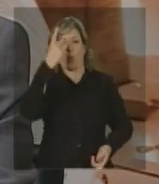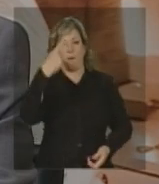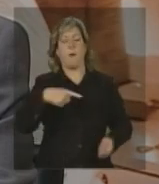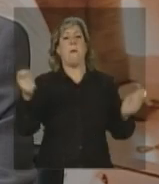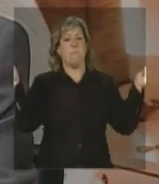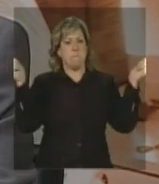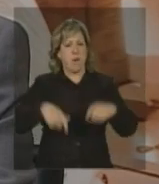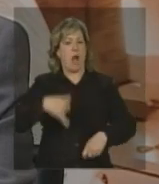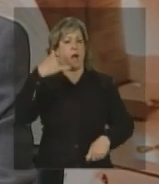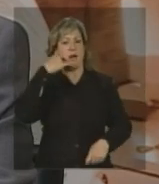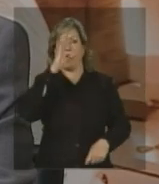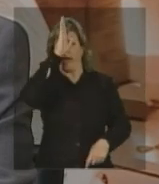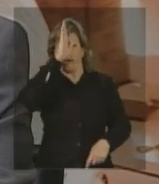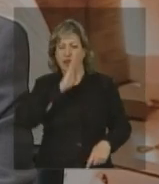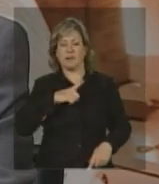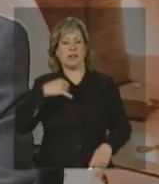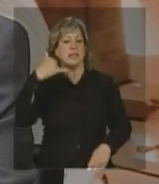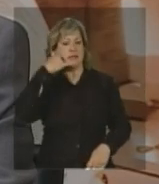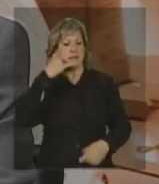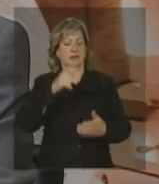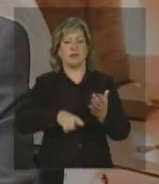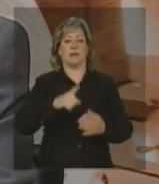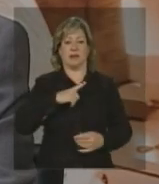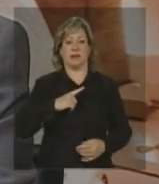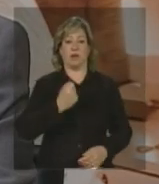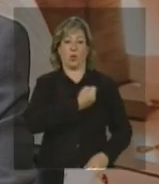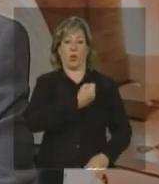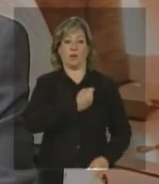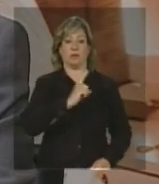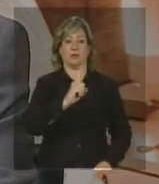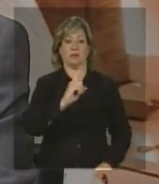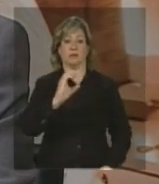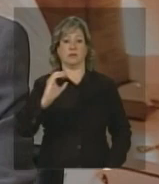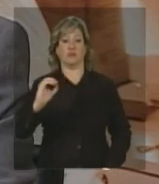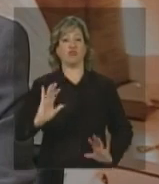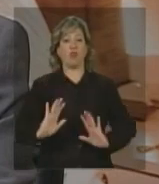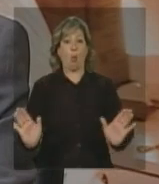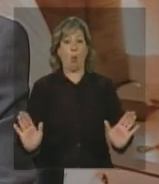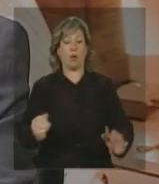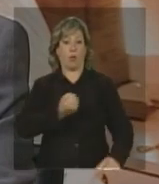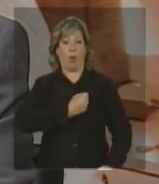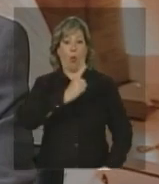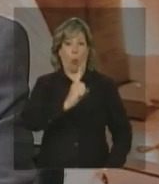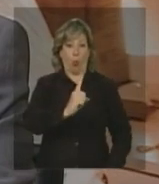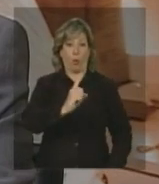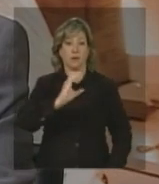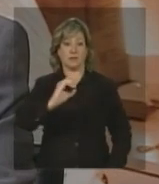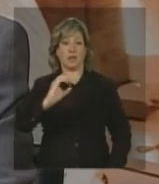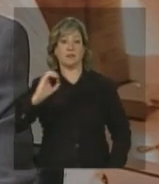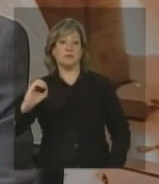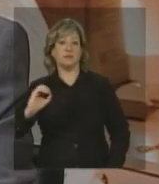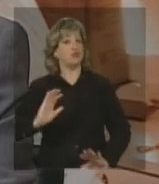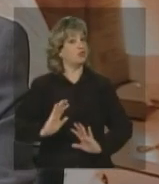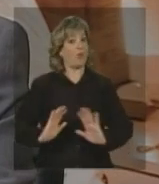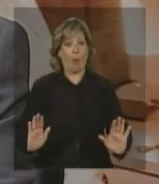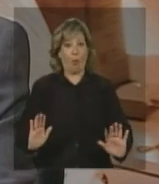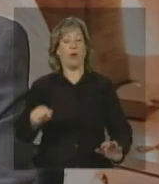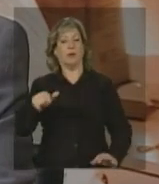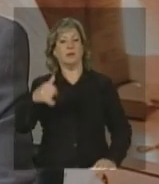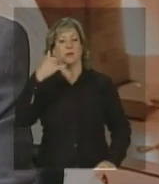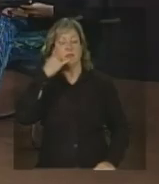discar gratuitamente até do celular 100. Né? 100. Ligando 100. 100, discando